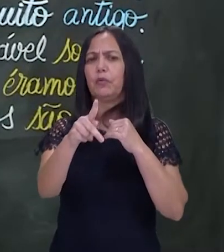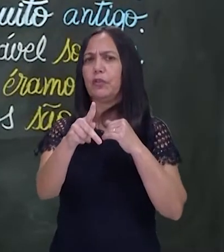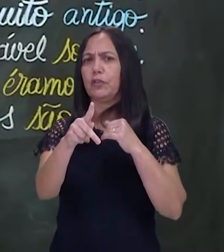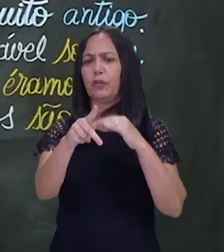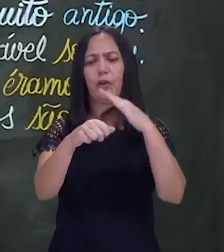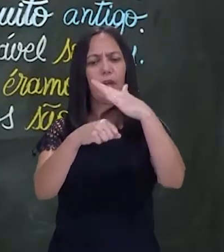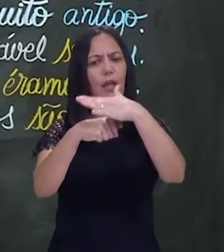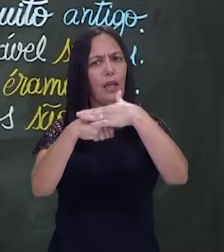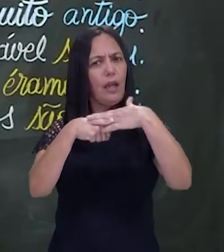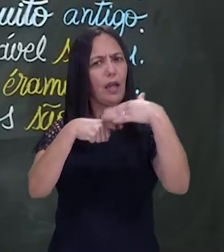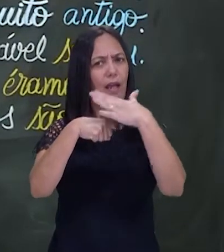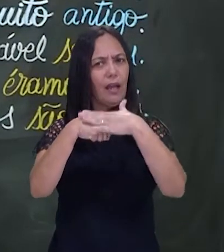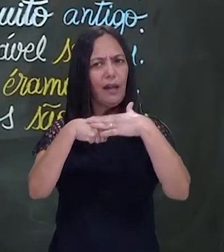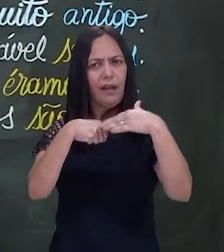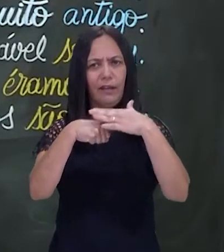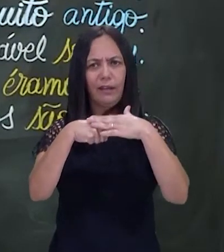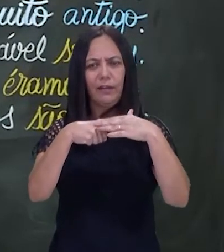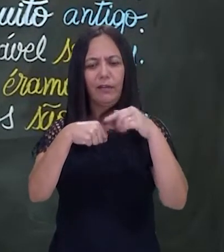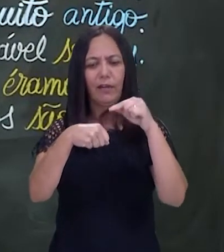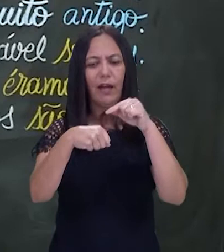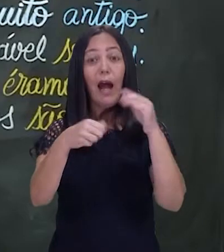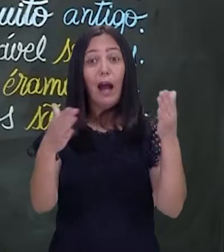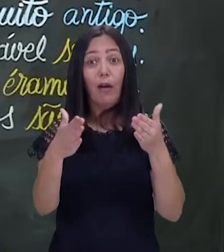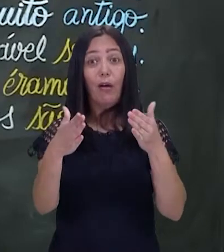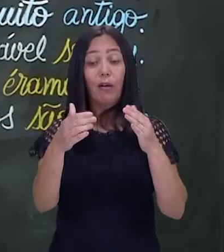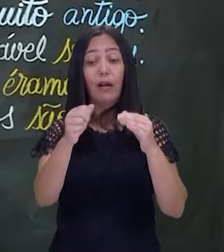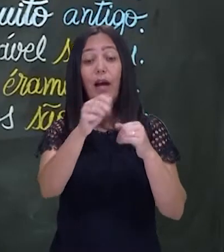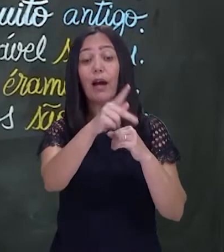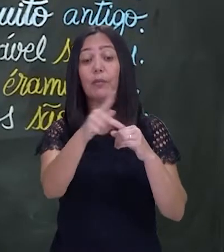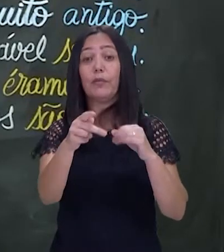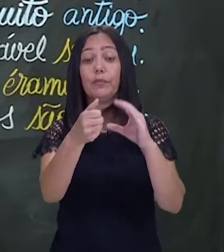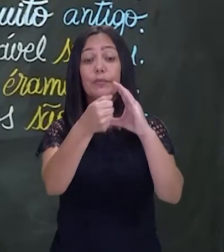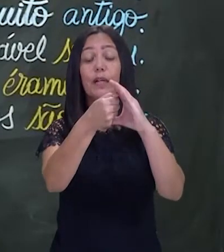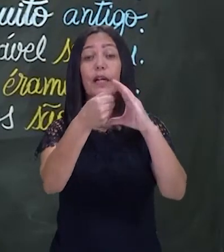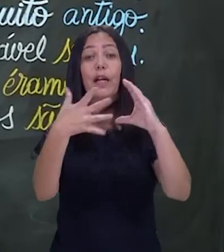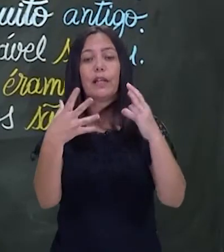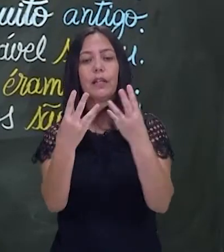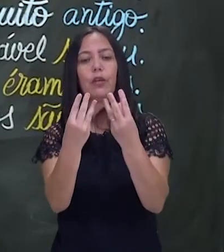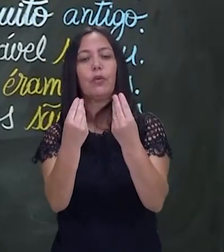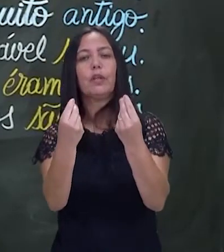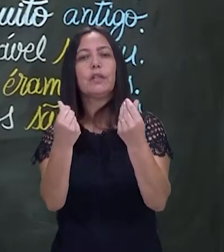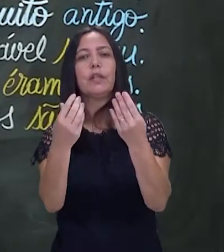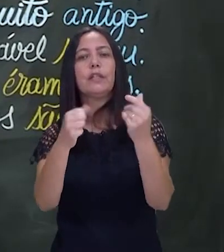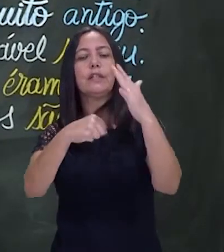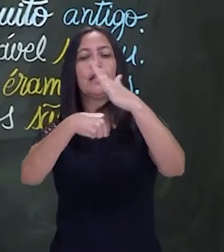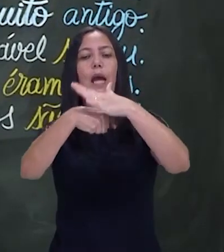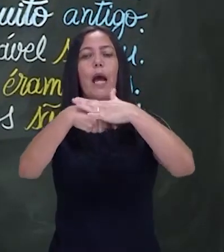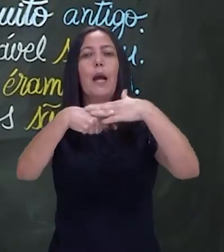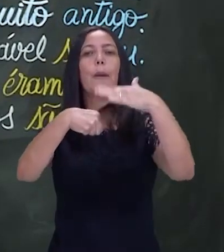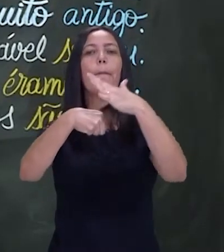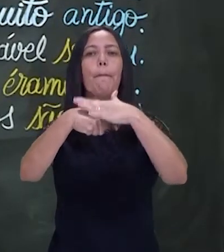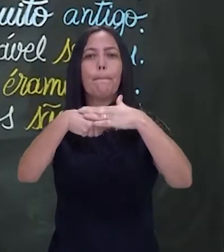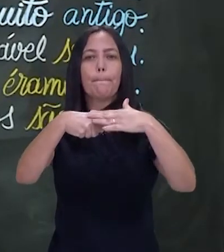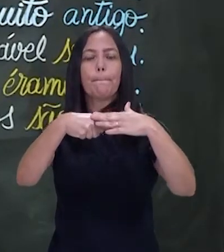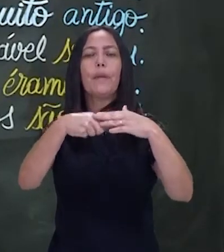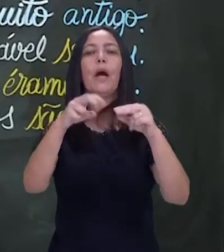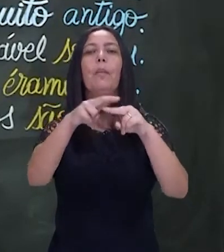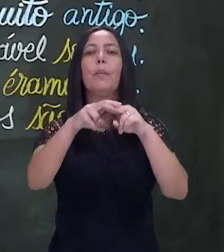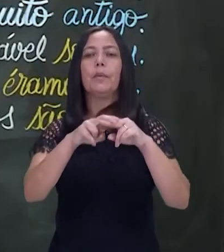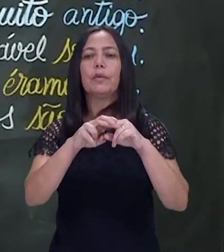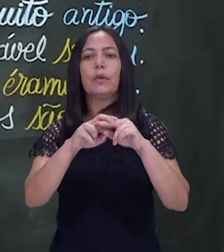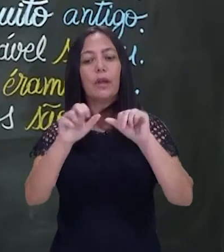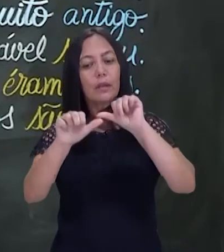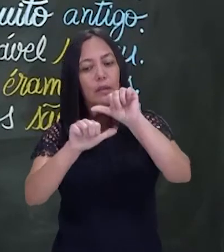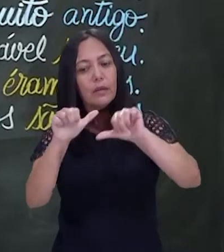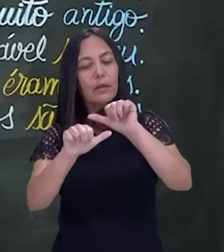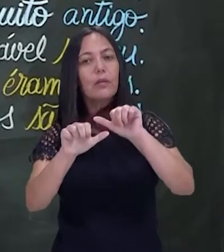nessa professora essa característica de ser tão querida. Então, houve um processo de transformação. Por isso que a gente não pode achar que os verbos